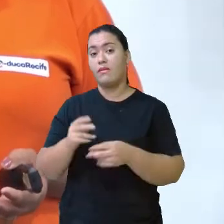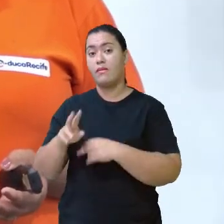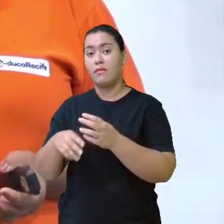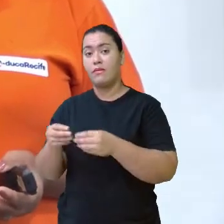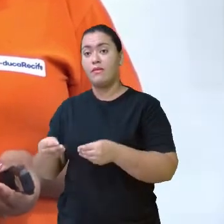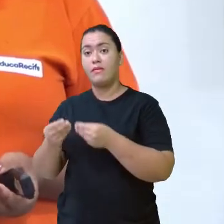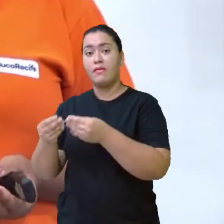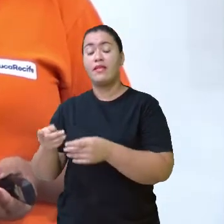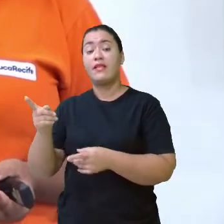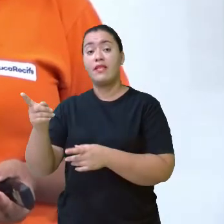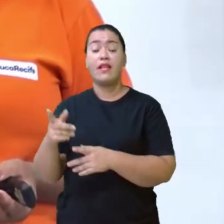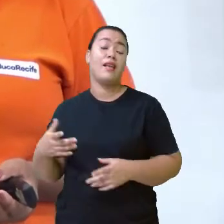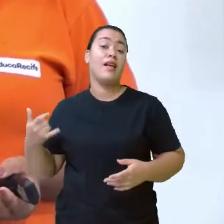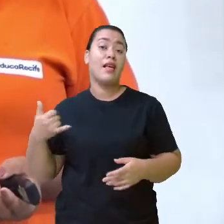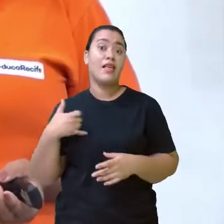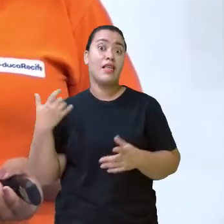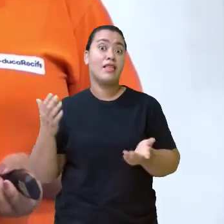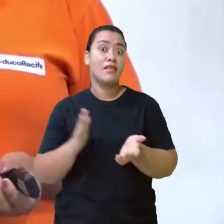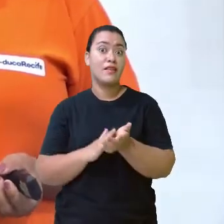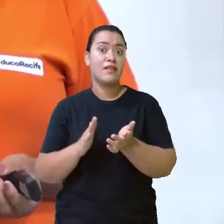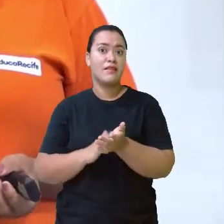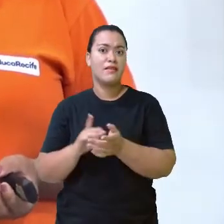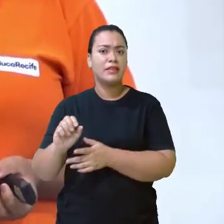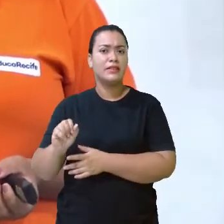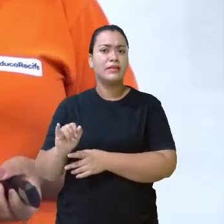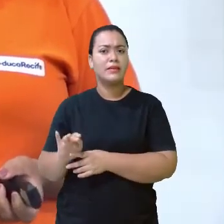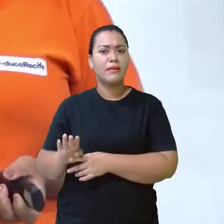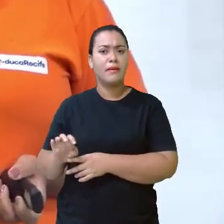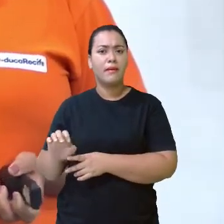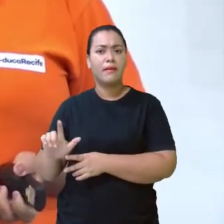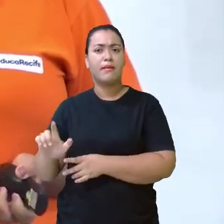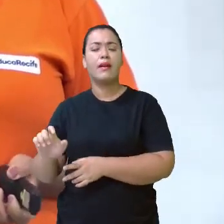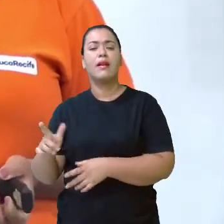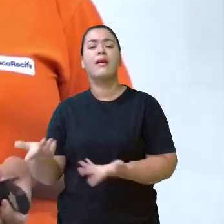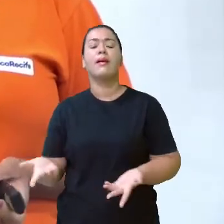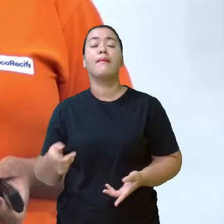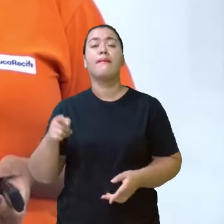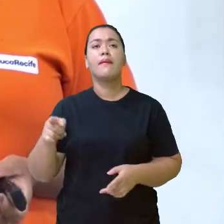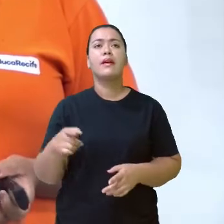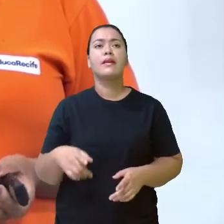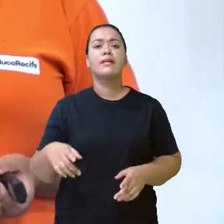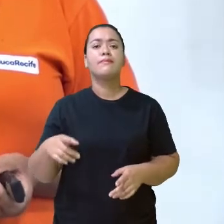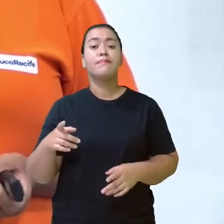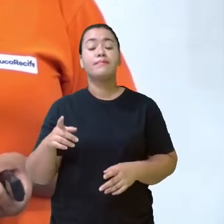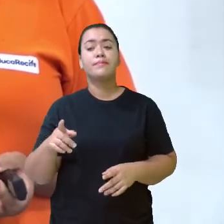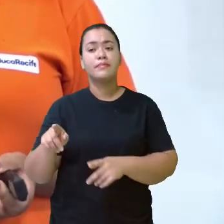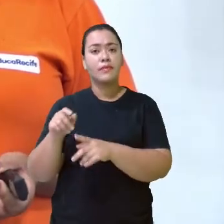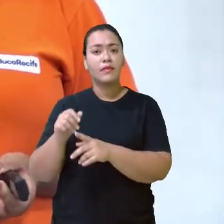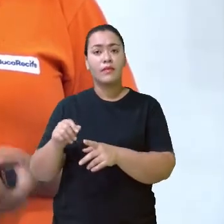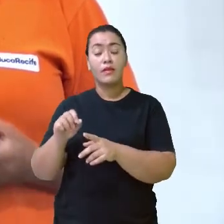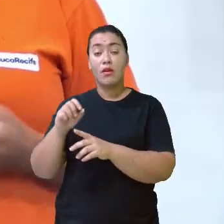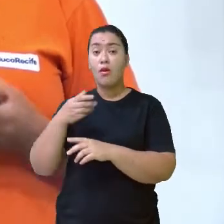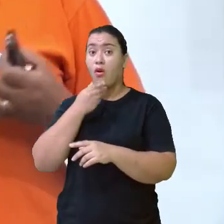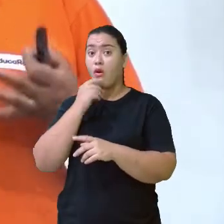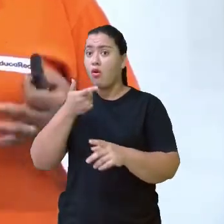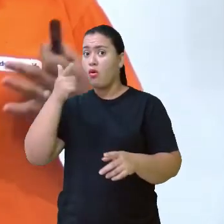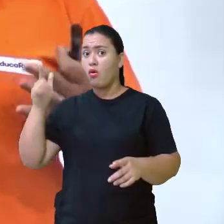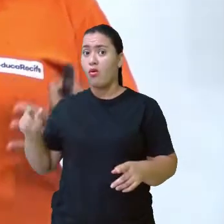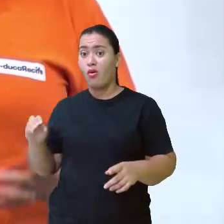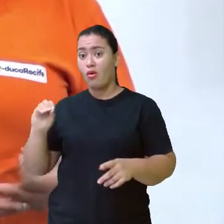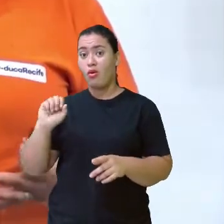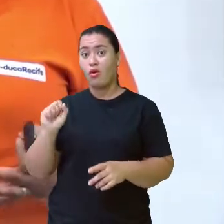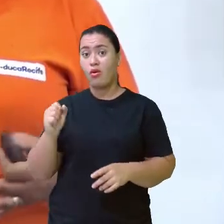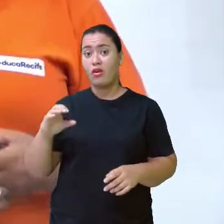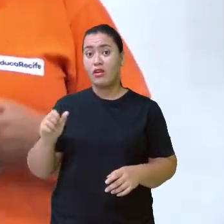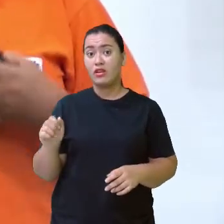dia do aniversário da Cibele, né? Mas quando ele chegou lá, a Cibele, apareceu também o Oscar, que também gostava